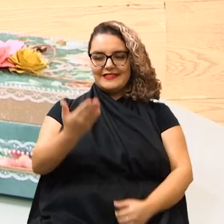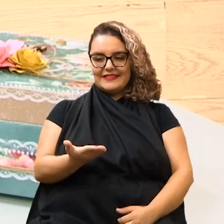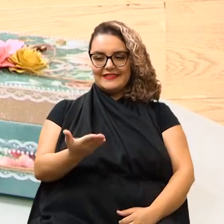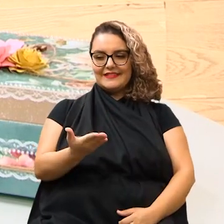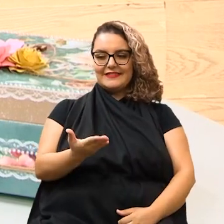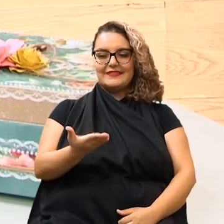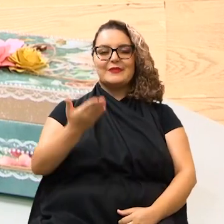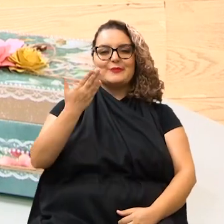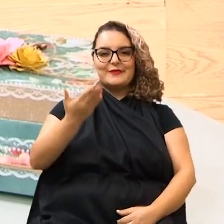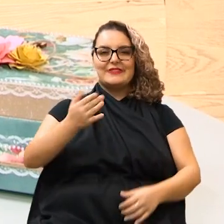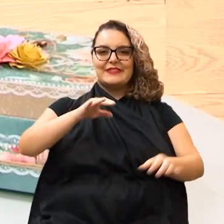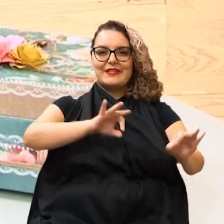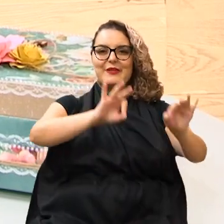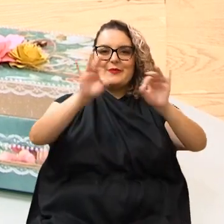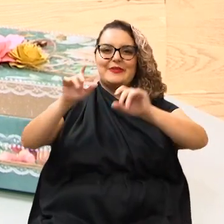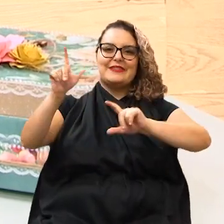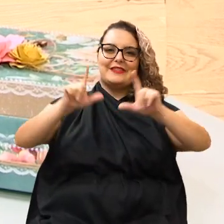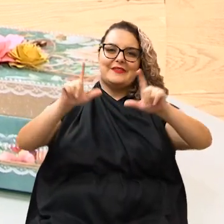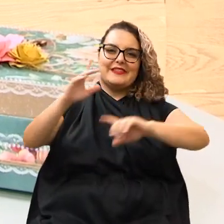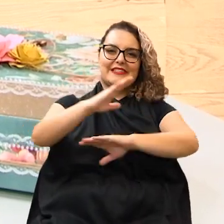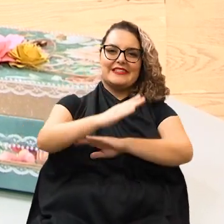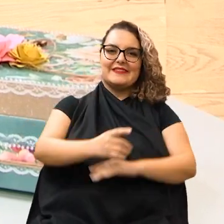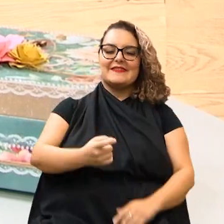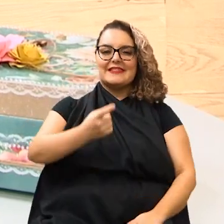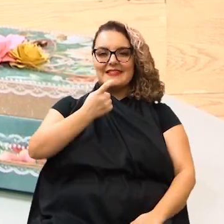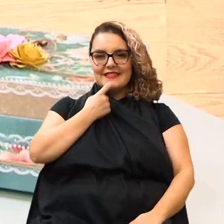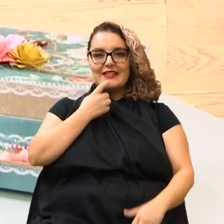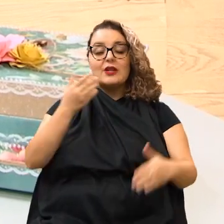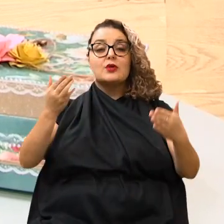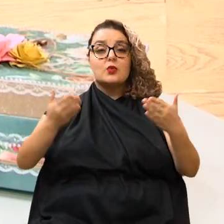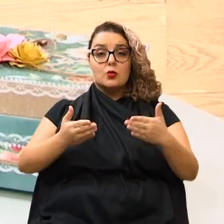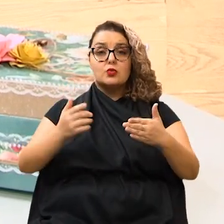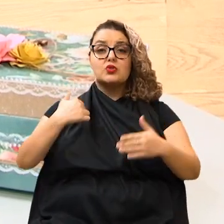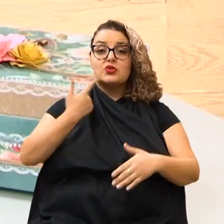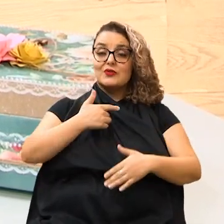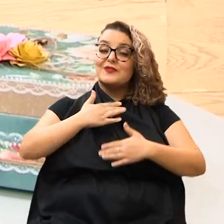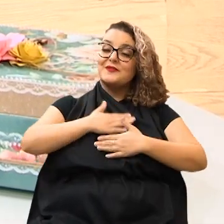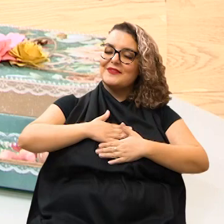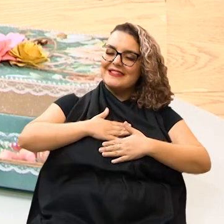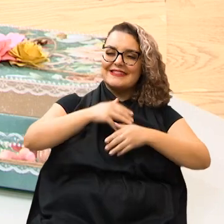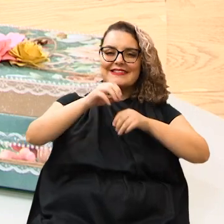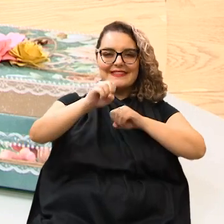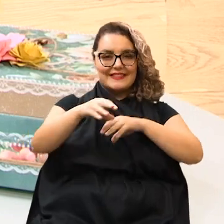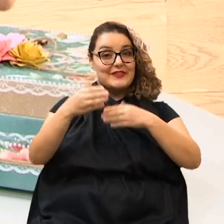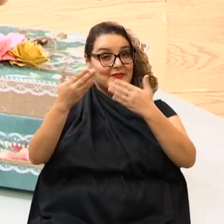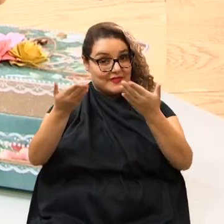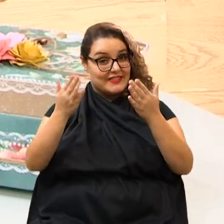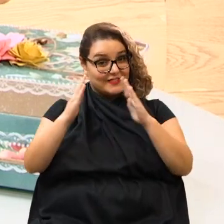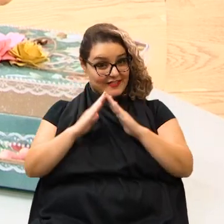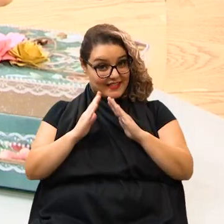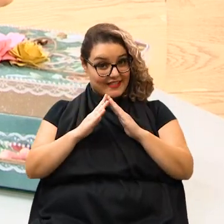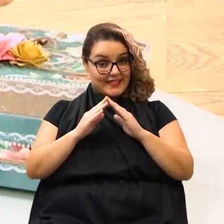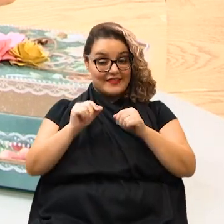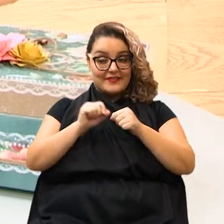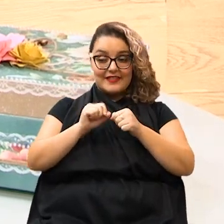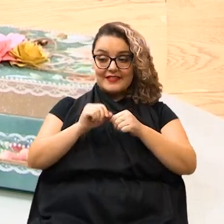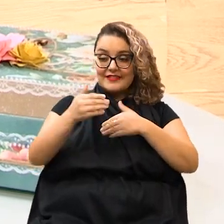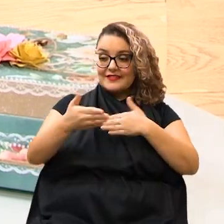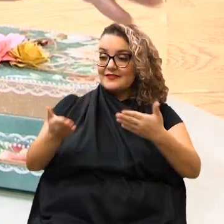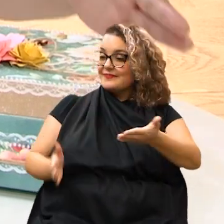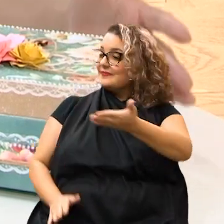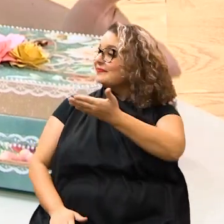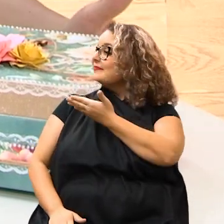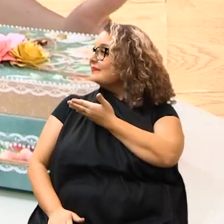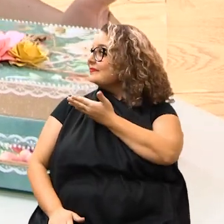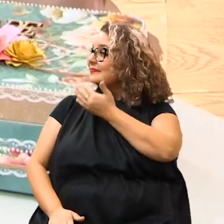Mais um Faça Você Mesmo para você que acompanha aqui a TV Câmara Campinas. E hoje a gente vai ter o prazer de ensinar você aí de casa